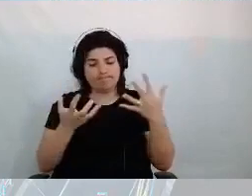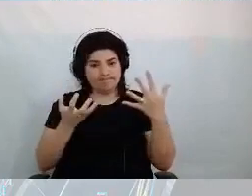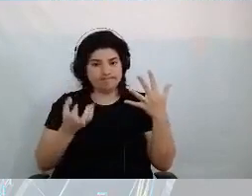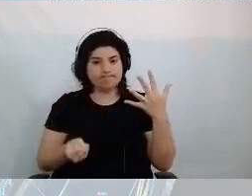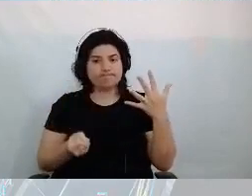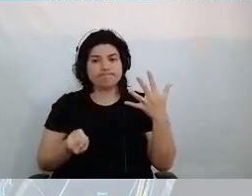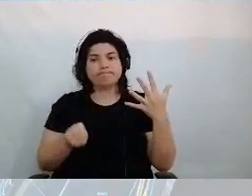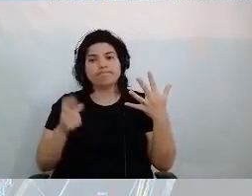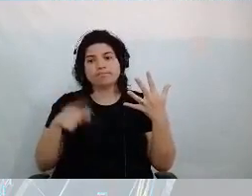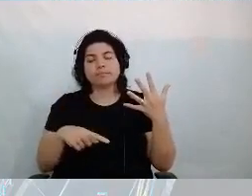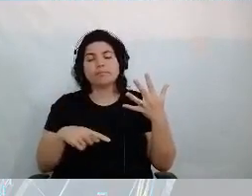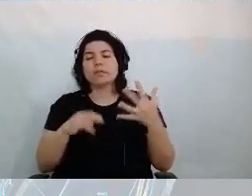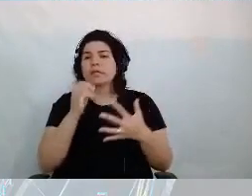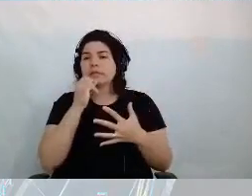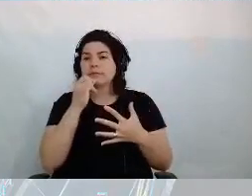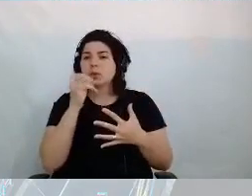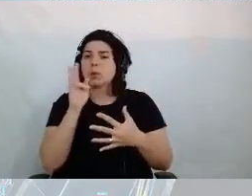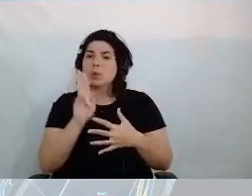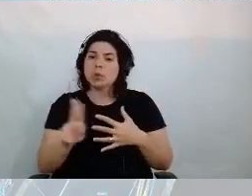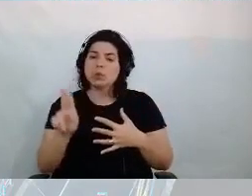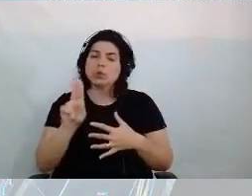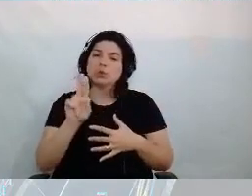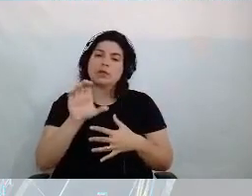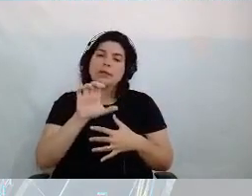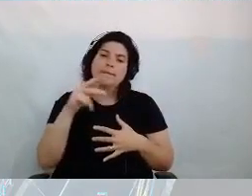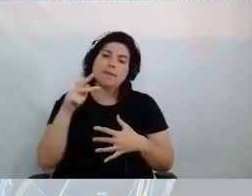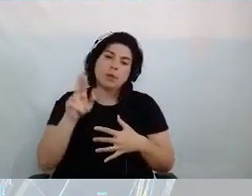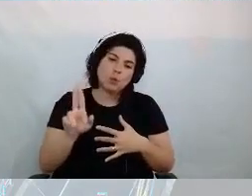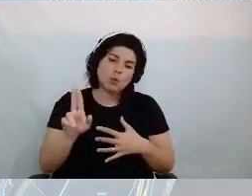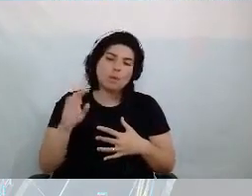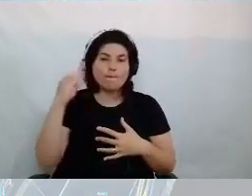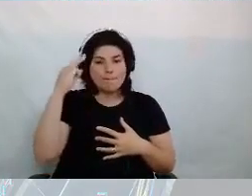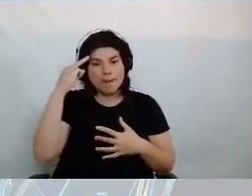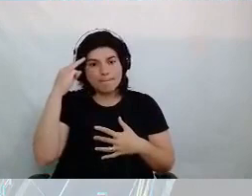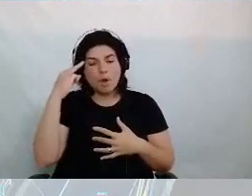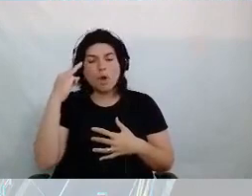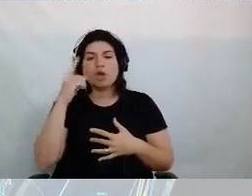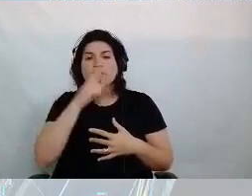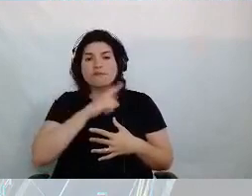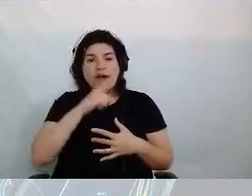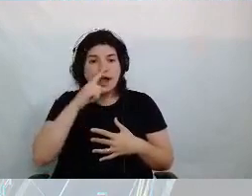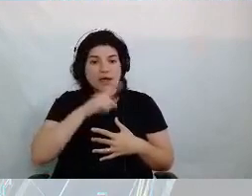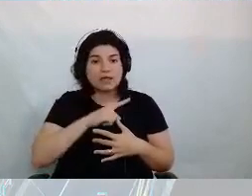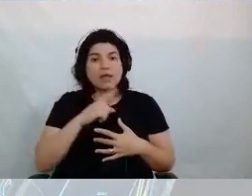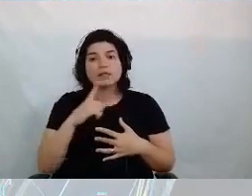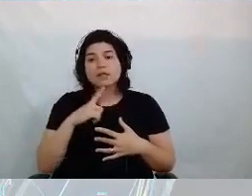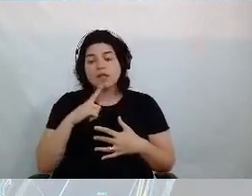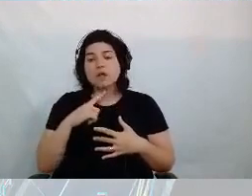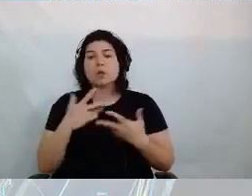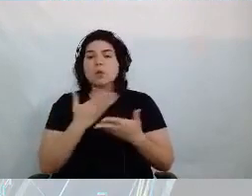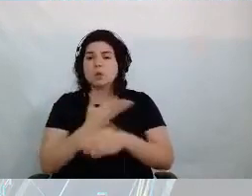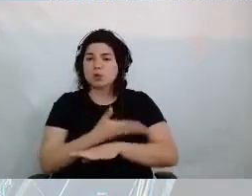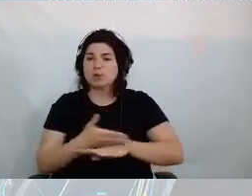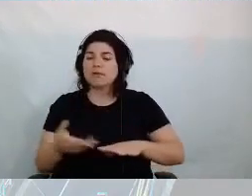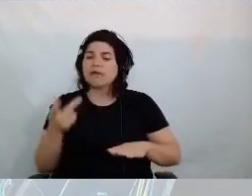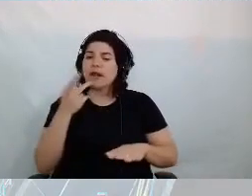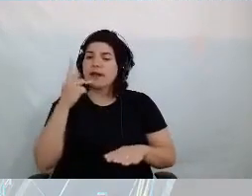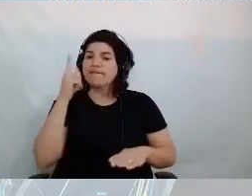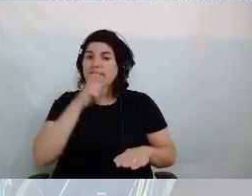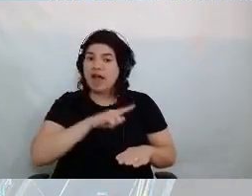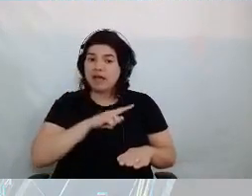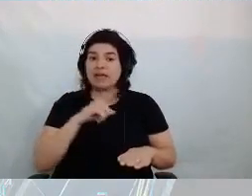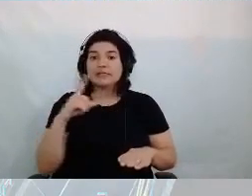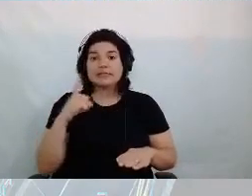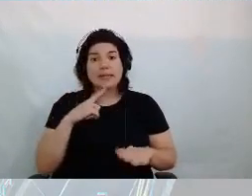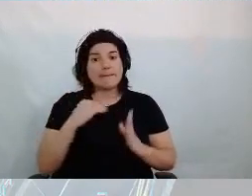de consumo também de CPU, de memória, percentual de falhas. Costumo dizer que percentual de falhas, se a gente está acima